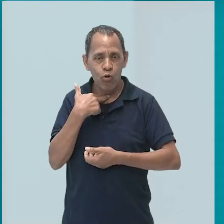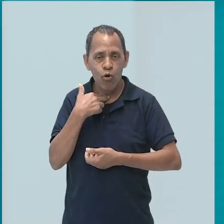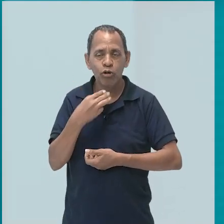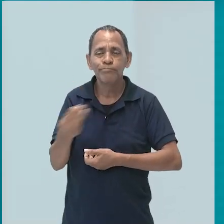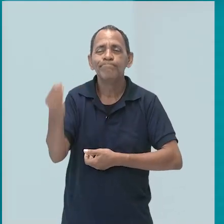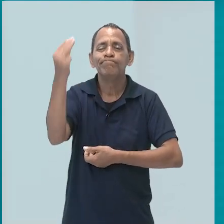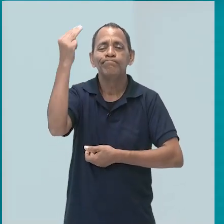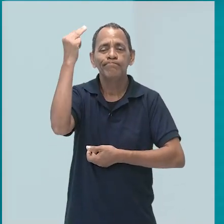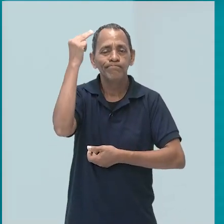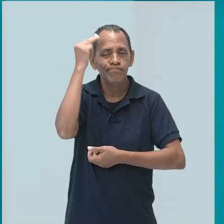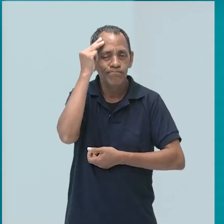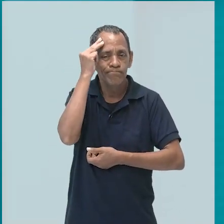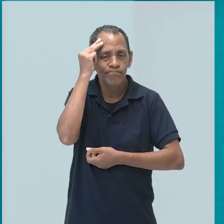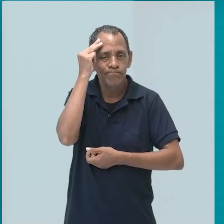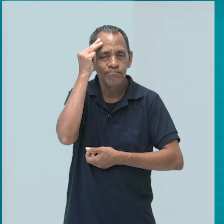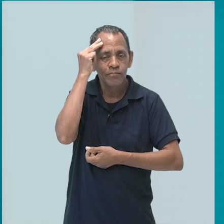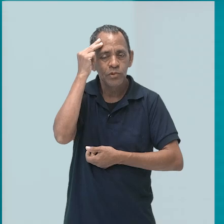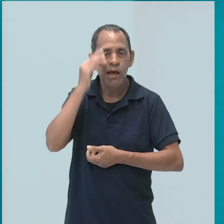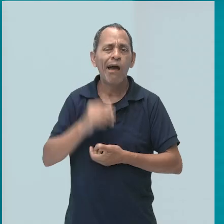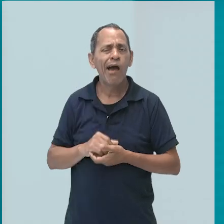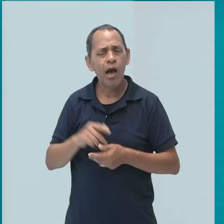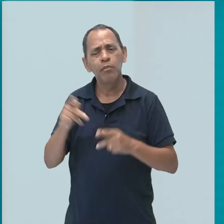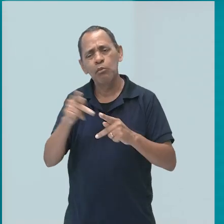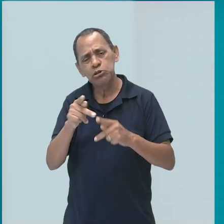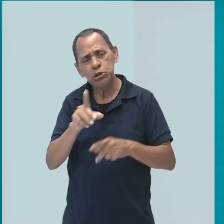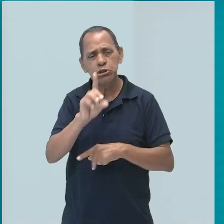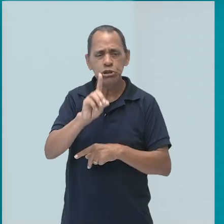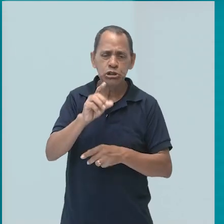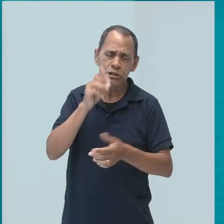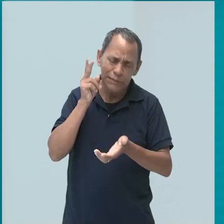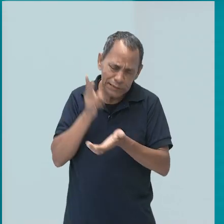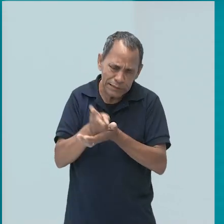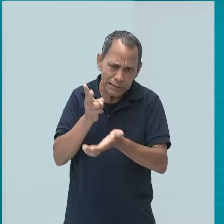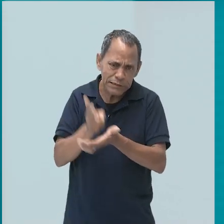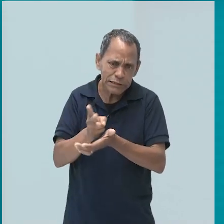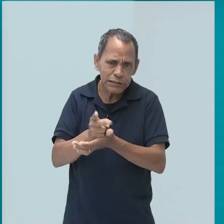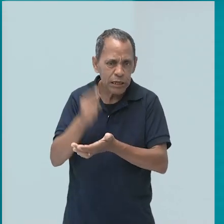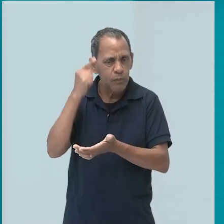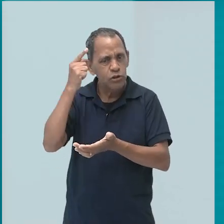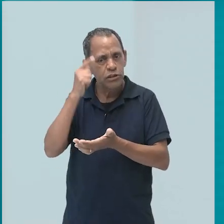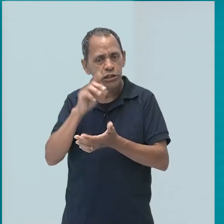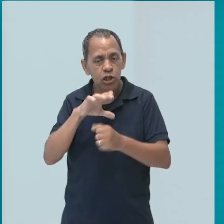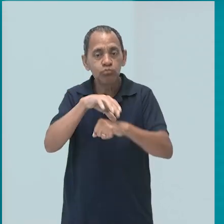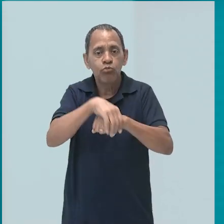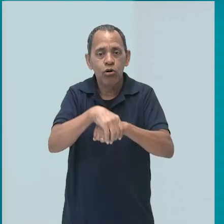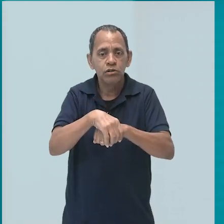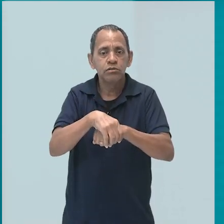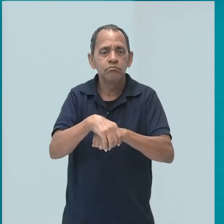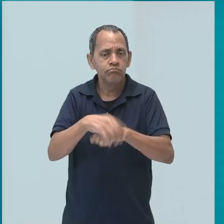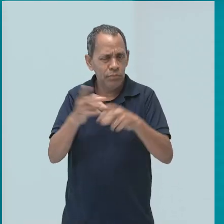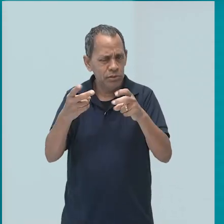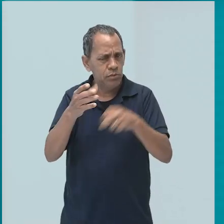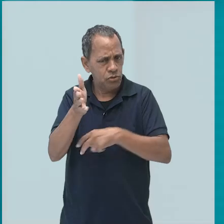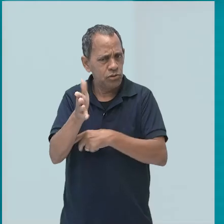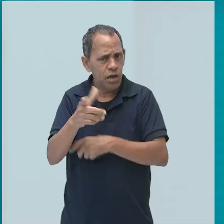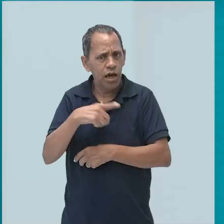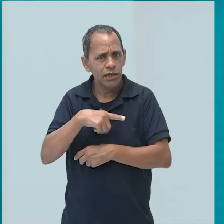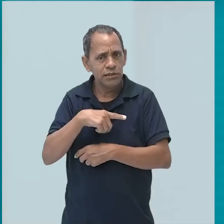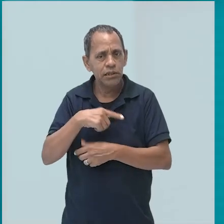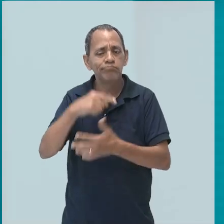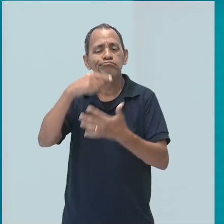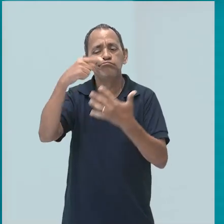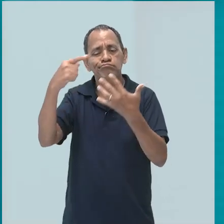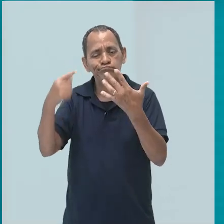a ideia, a preposição de vai estabelecer sempre a ideia de posse. Não. Você já percebeu que ela pode trazer a ideia